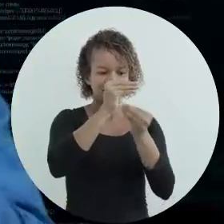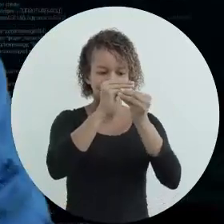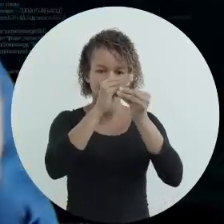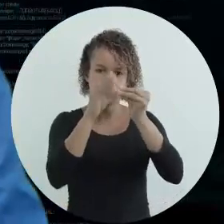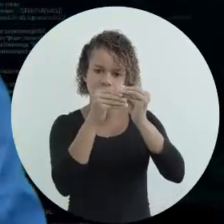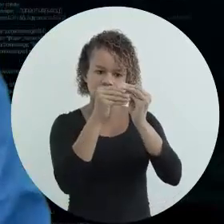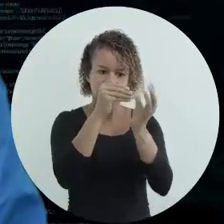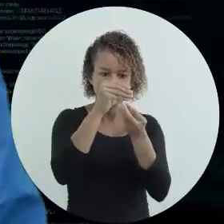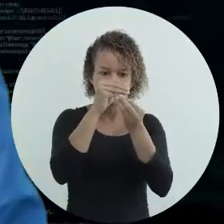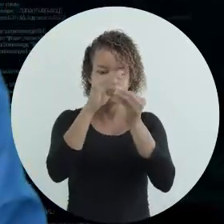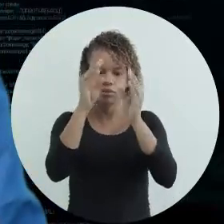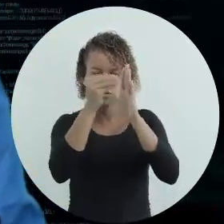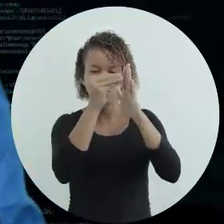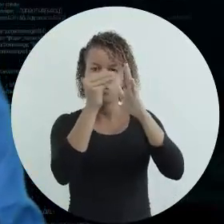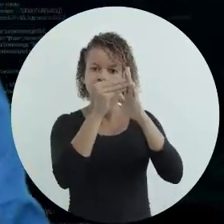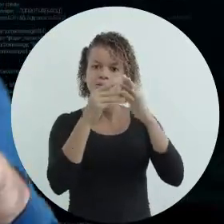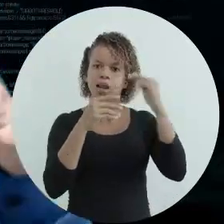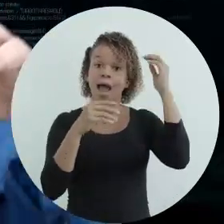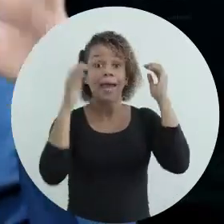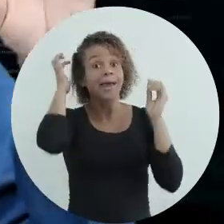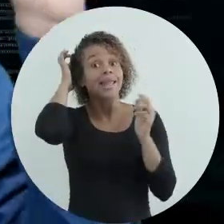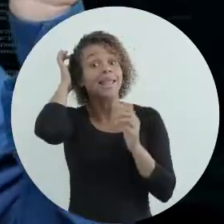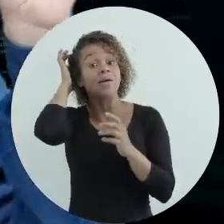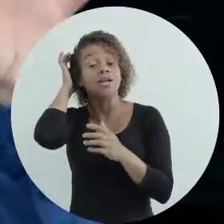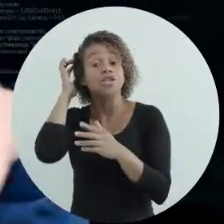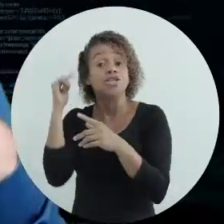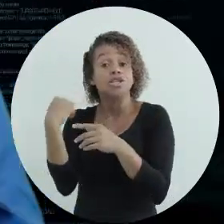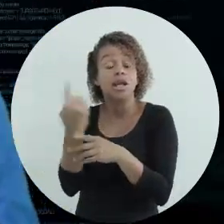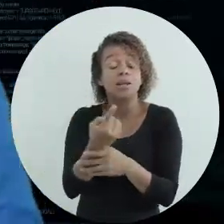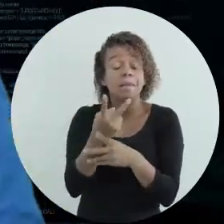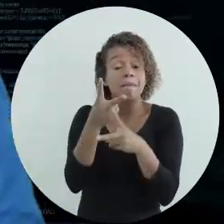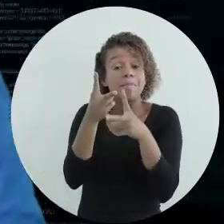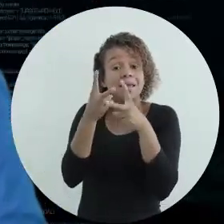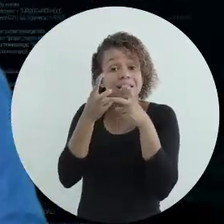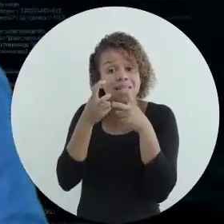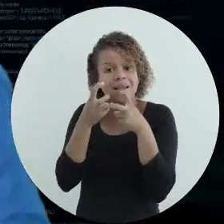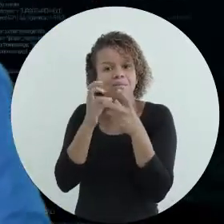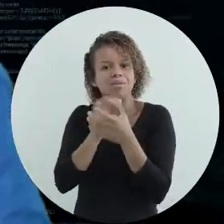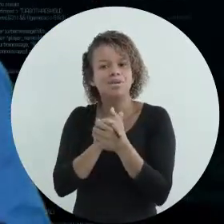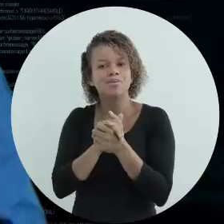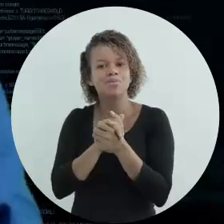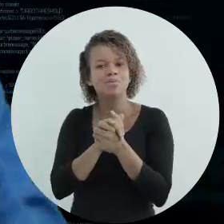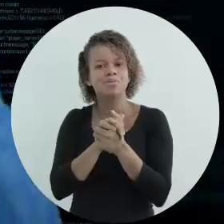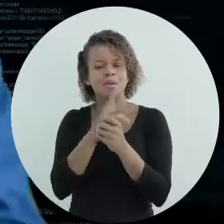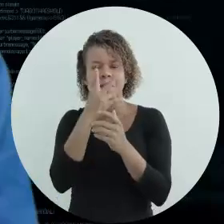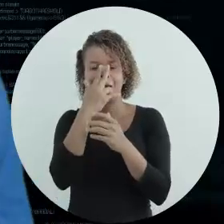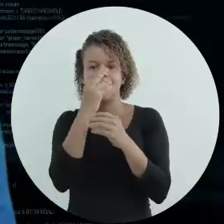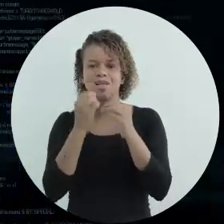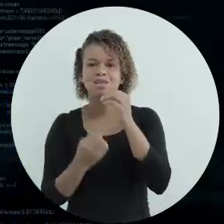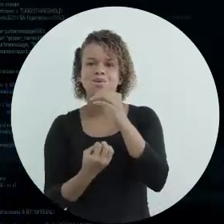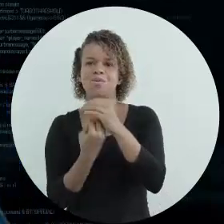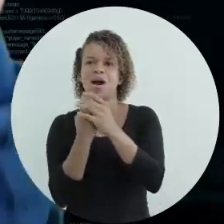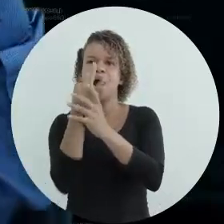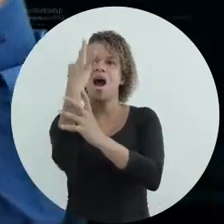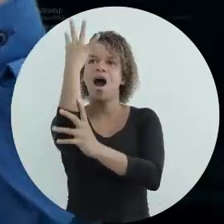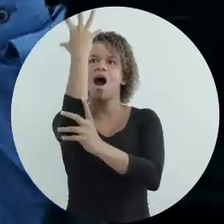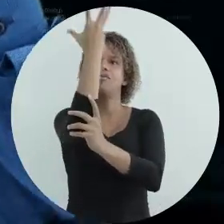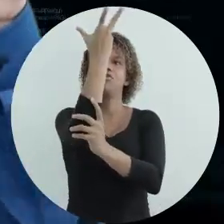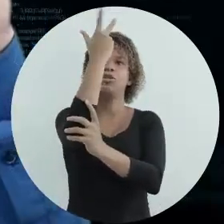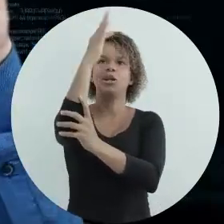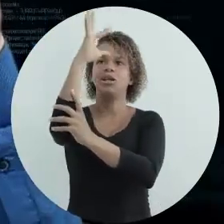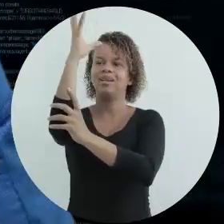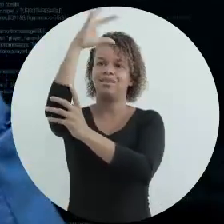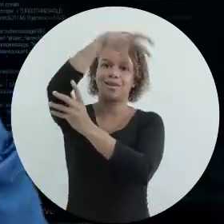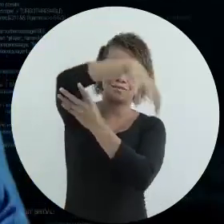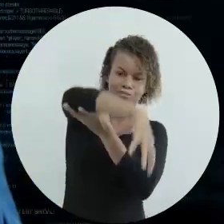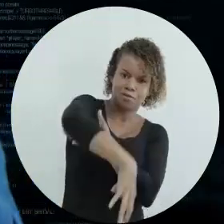e as ligações que existem entre eles, parece uma árvore de cabeça para baixo. E essa árvore de cabeça para baixo,